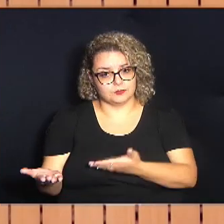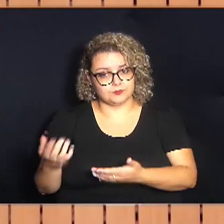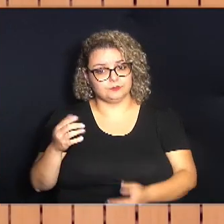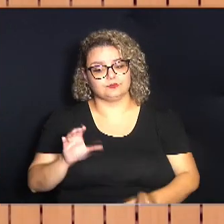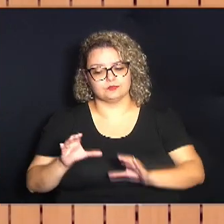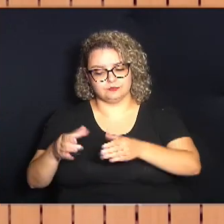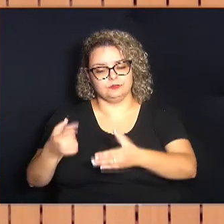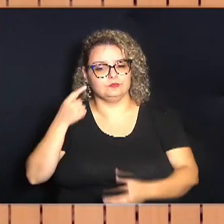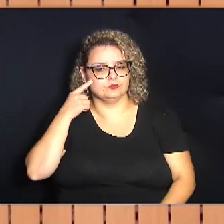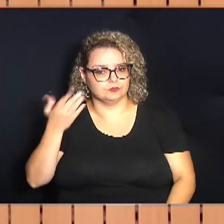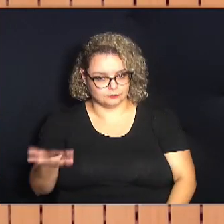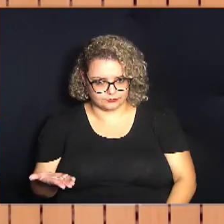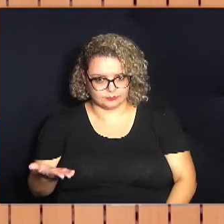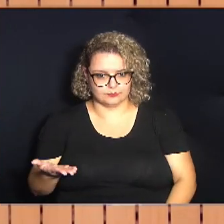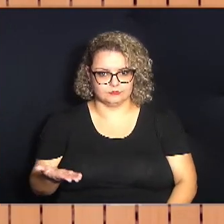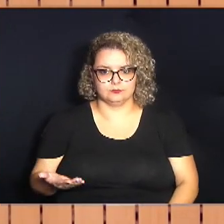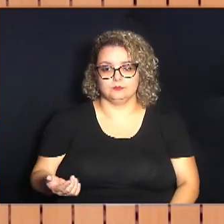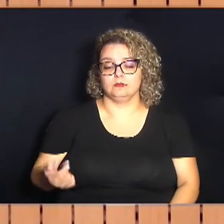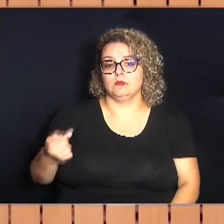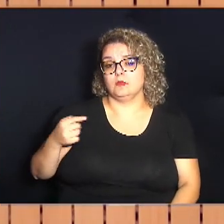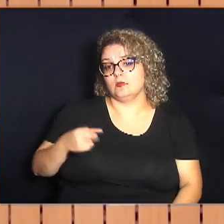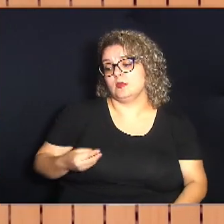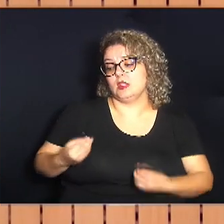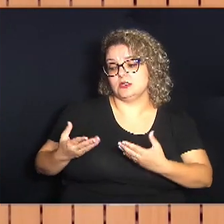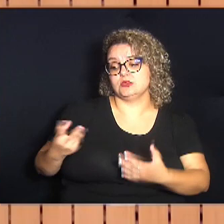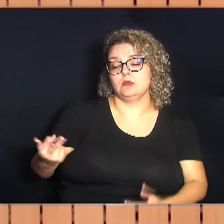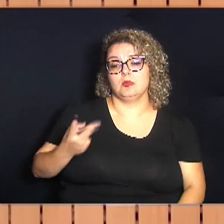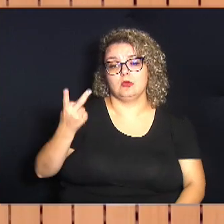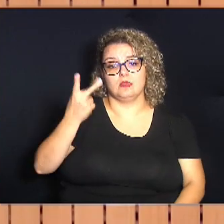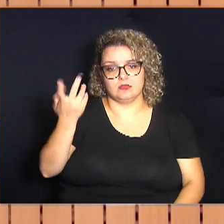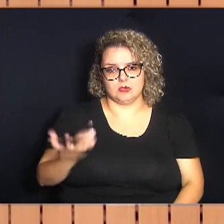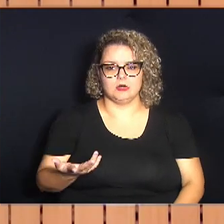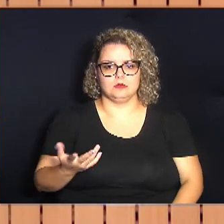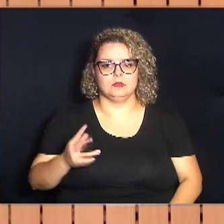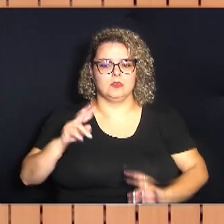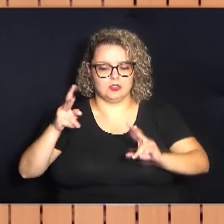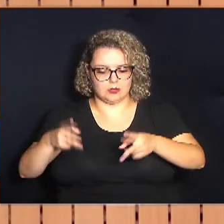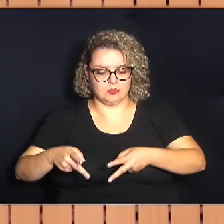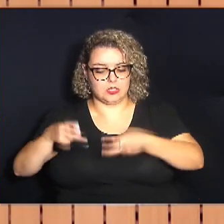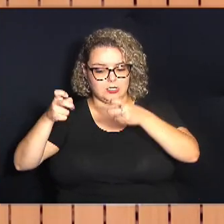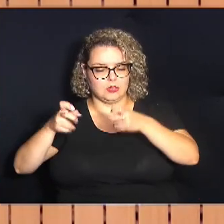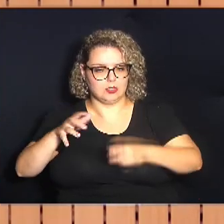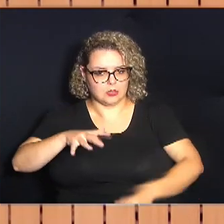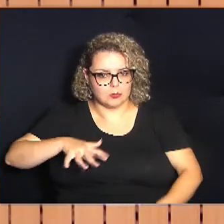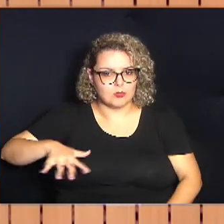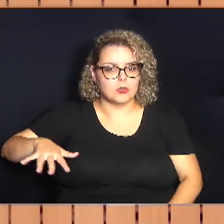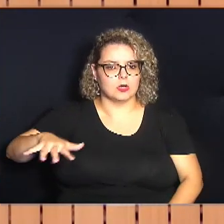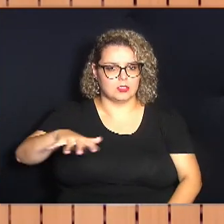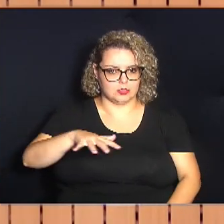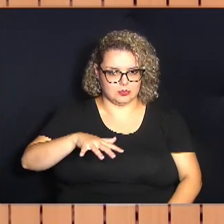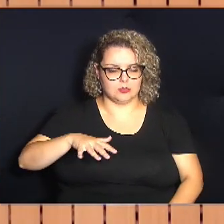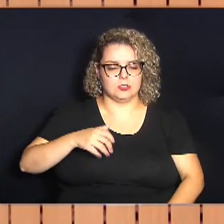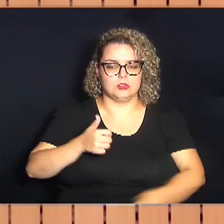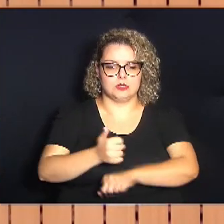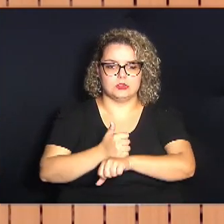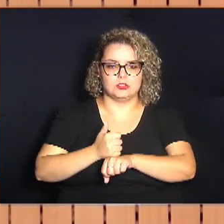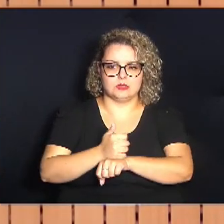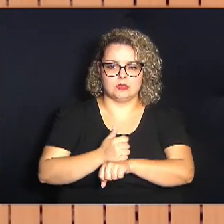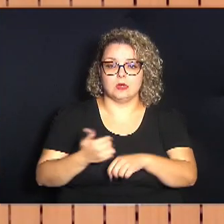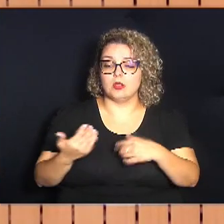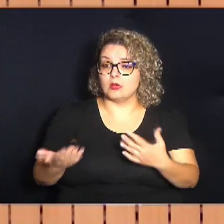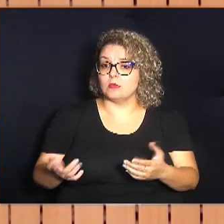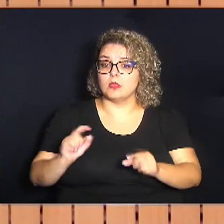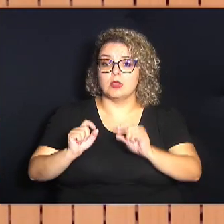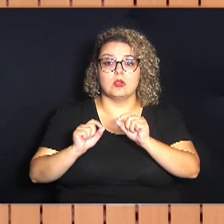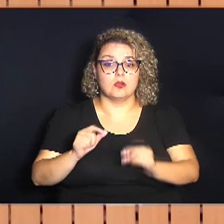na perspectiva de dar uma valorização, um reconhecimento para esses profissionais. Mas o que a